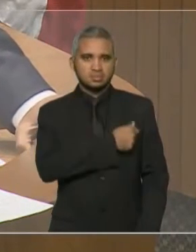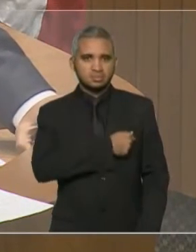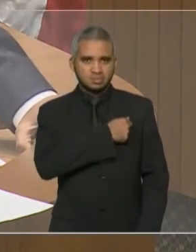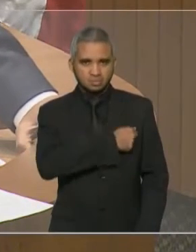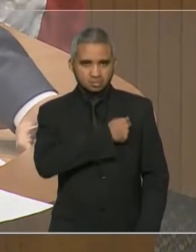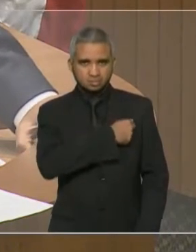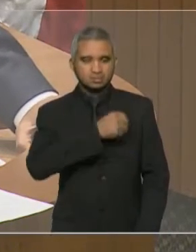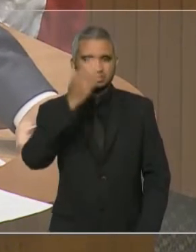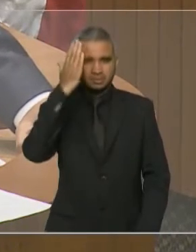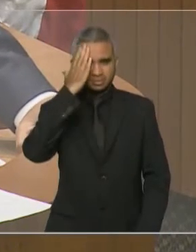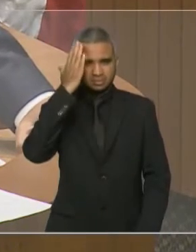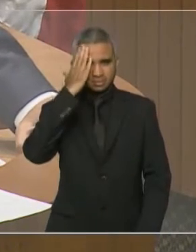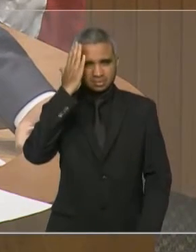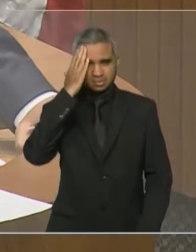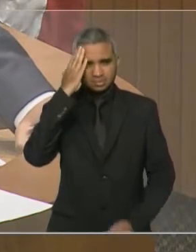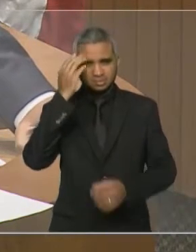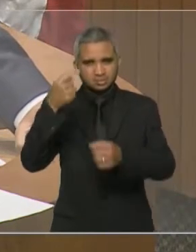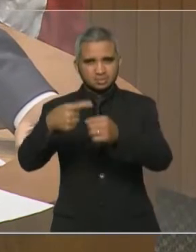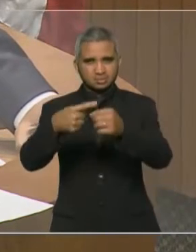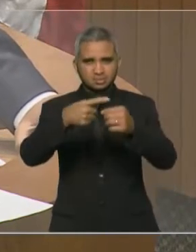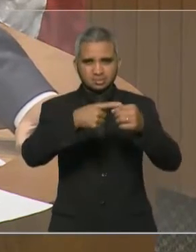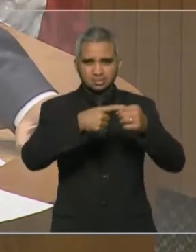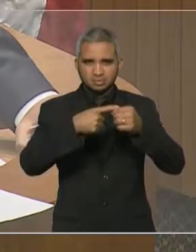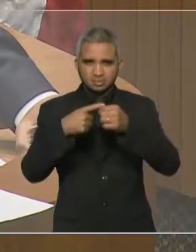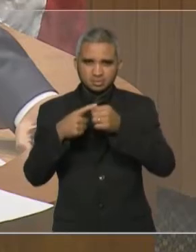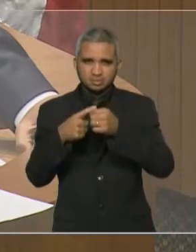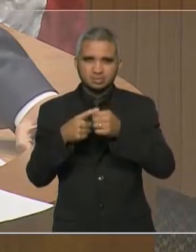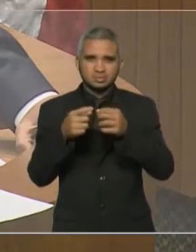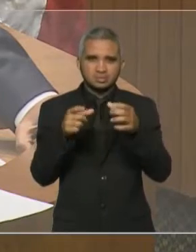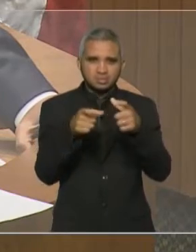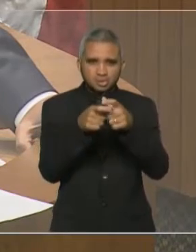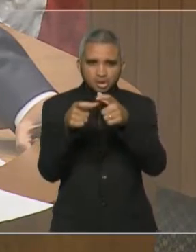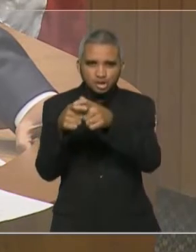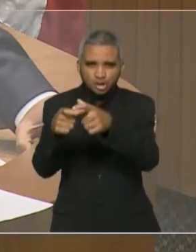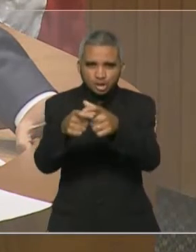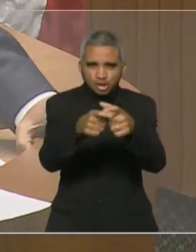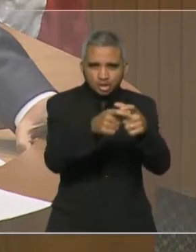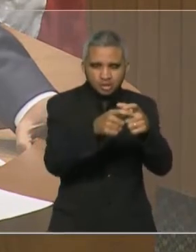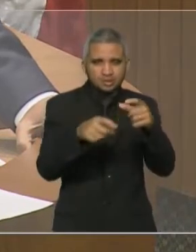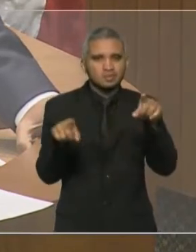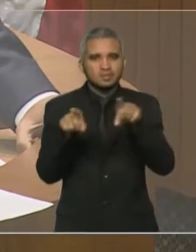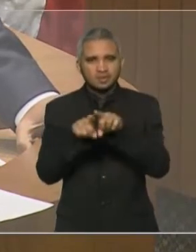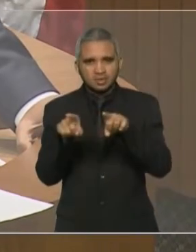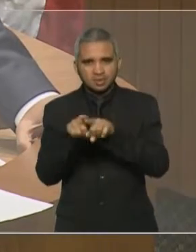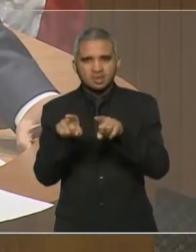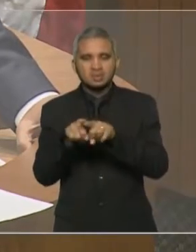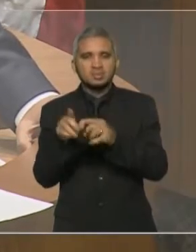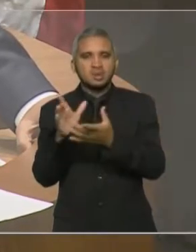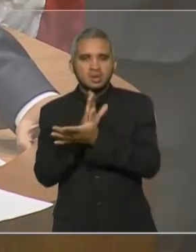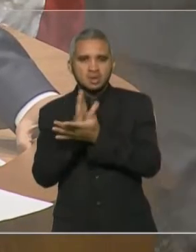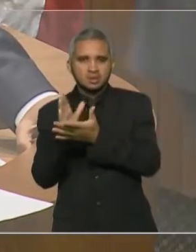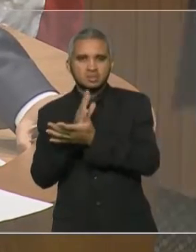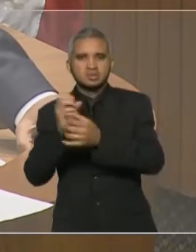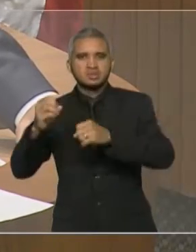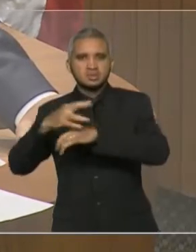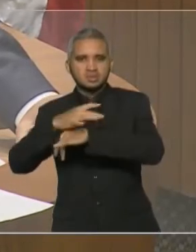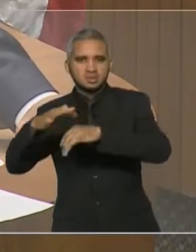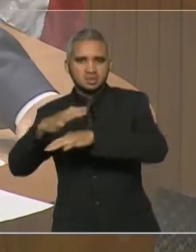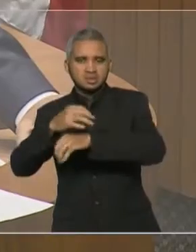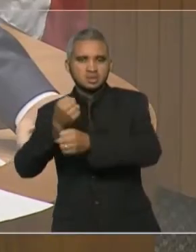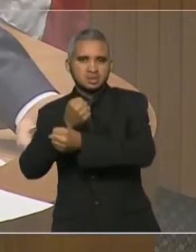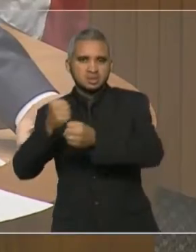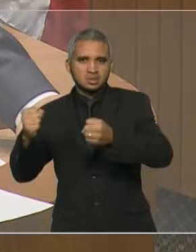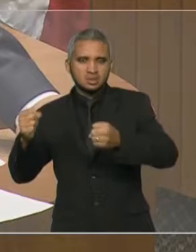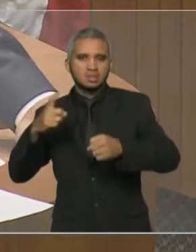médias, grandes, que tem um número muito grande de motocicletas. Cito a minha cidade,